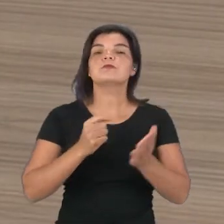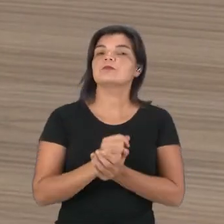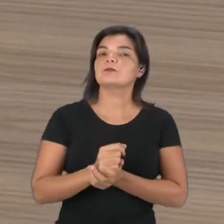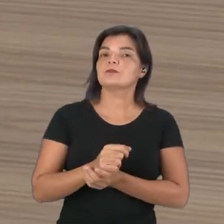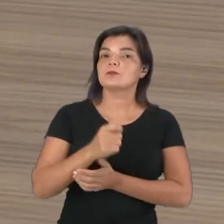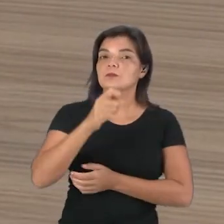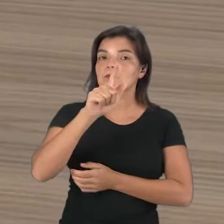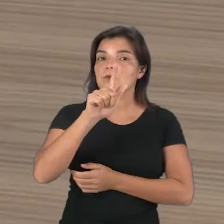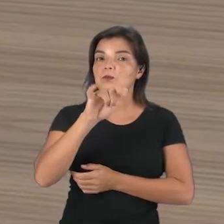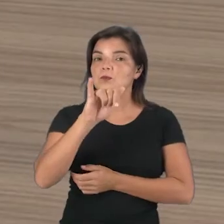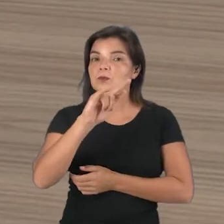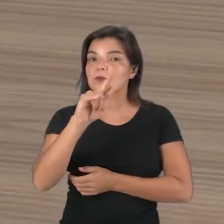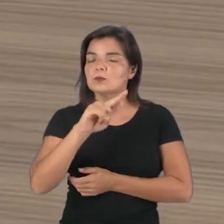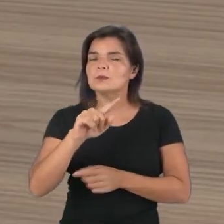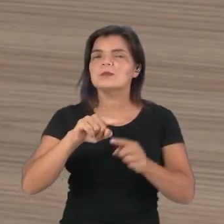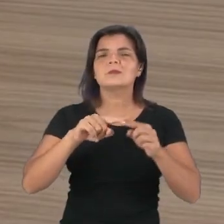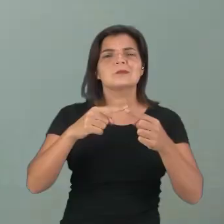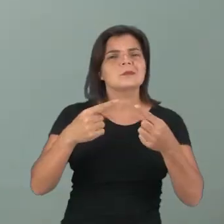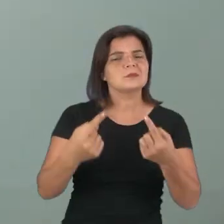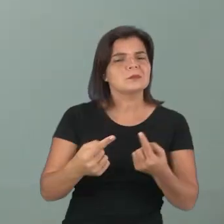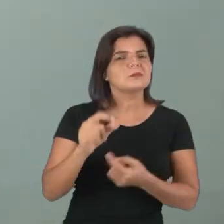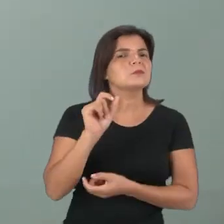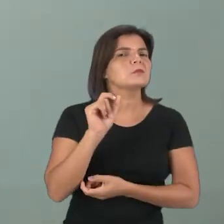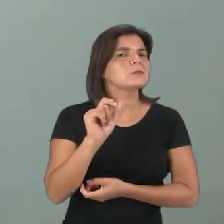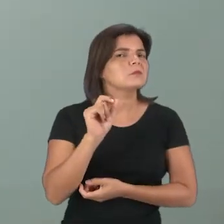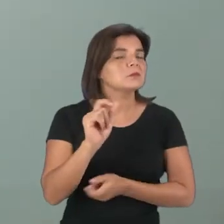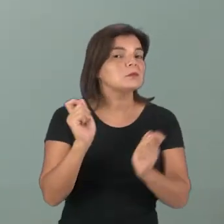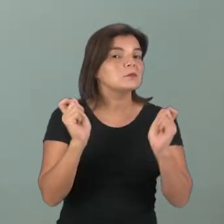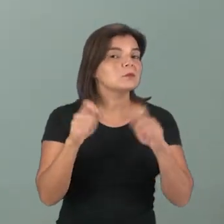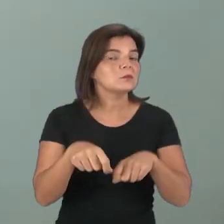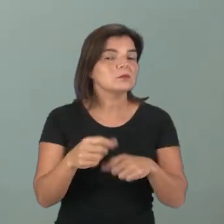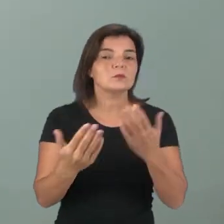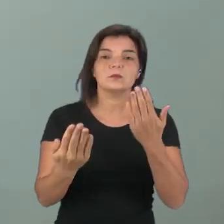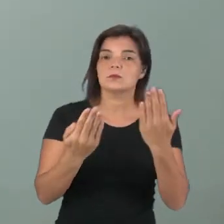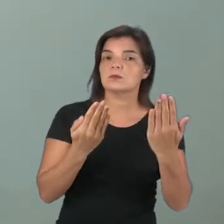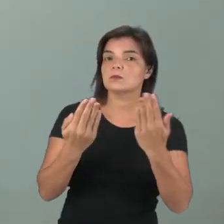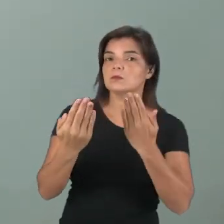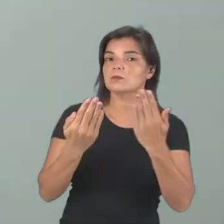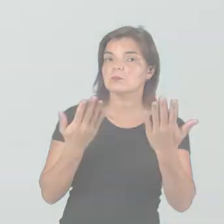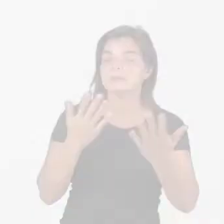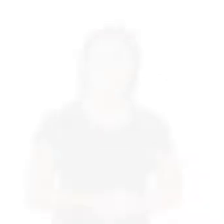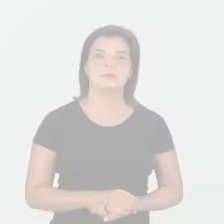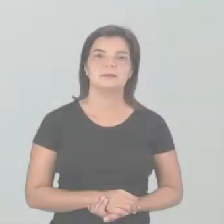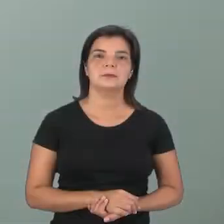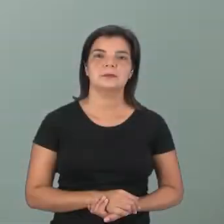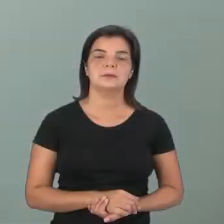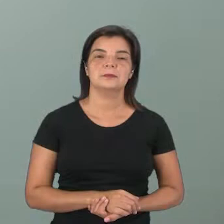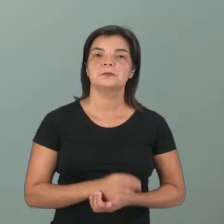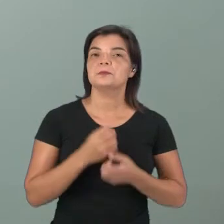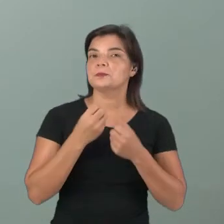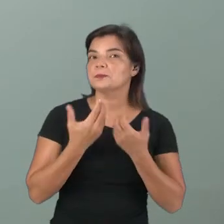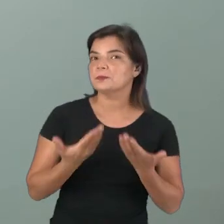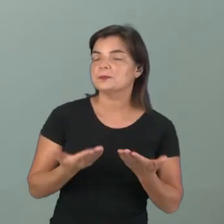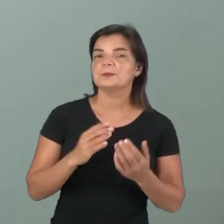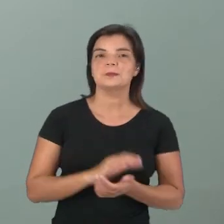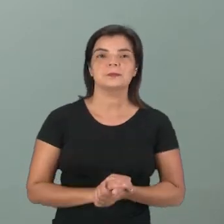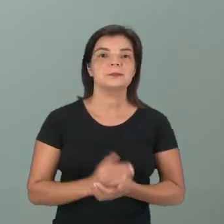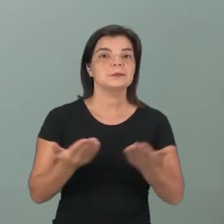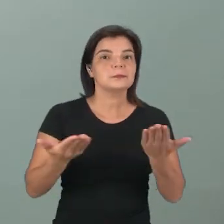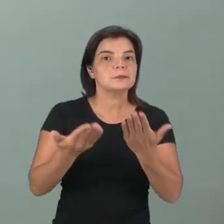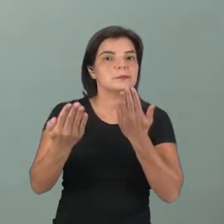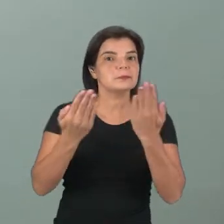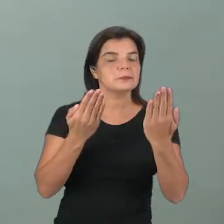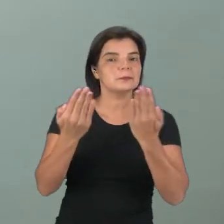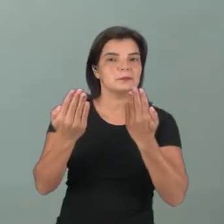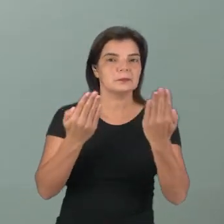o giz, mas o que será que nós podemos comparar aqui? Muito bem, então vamos